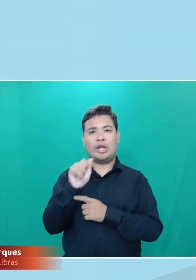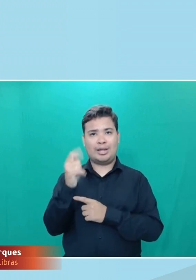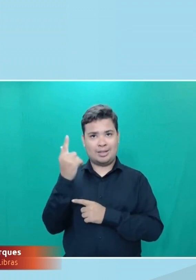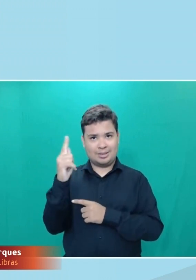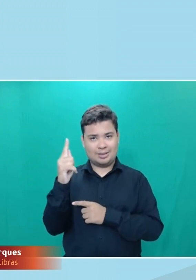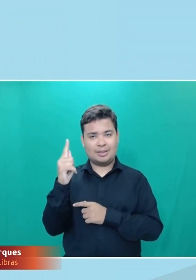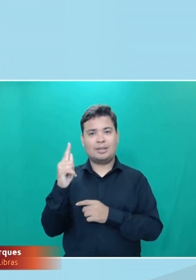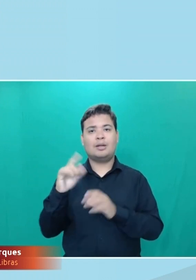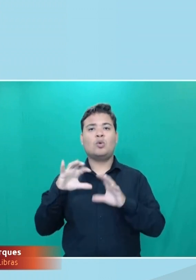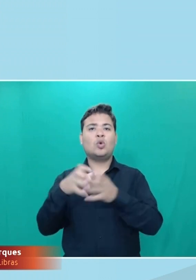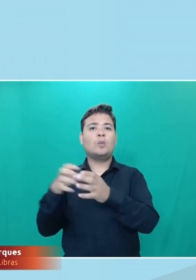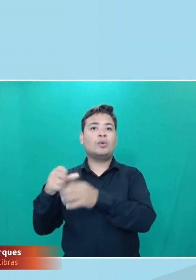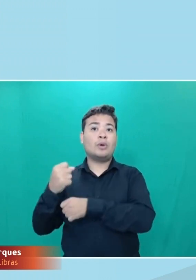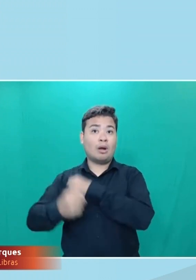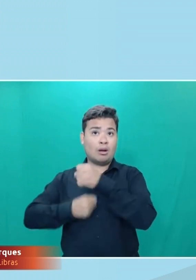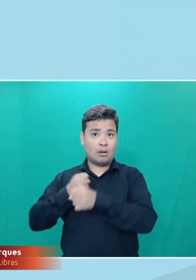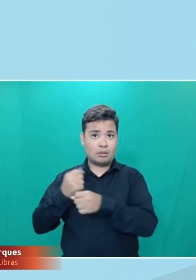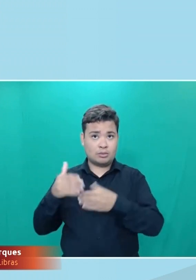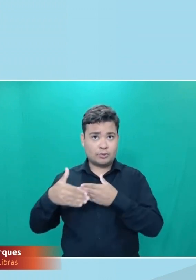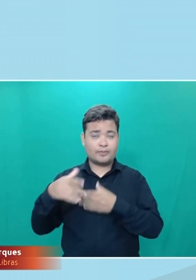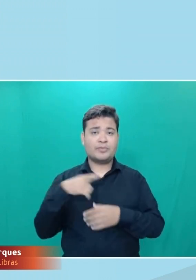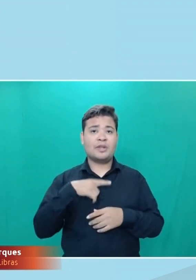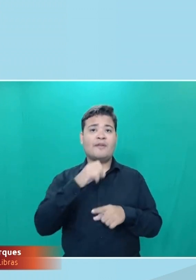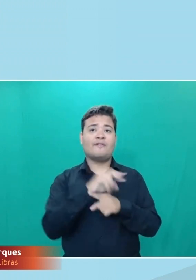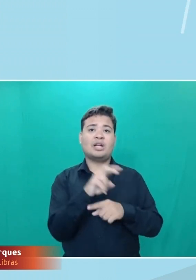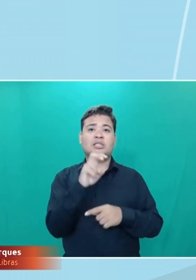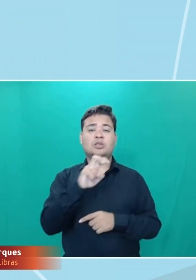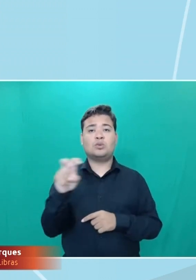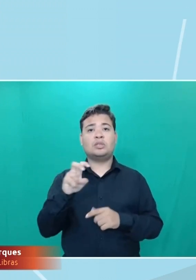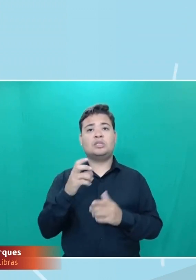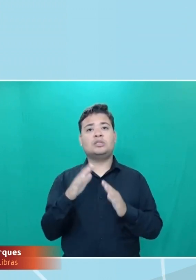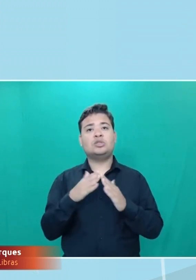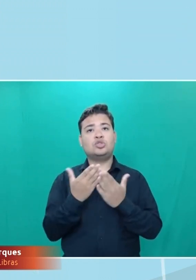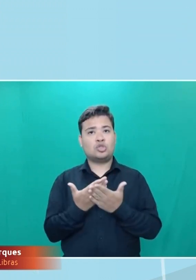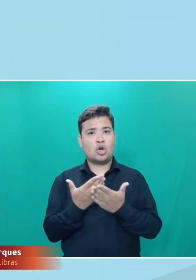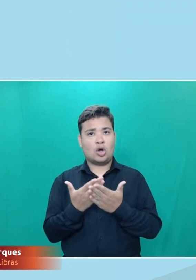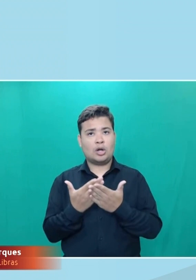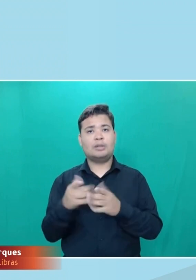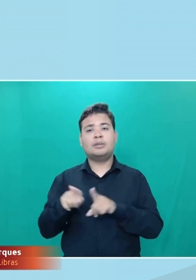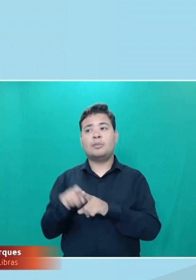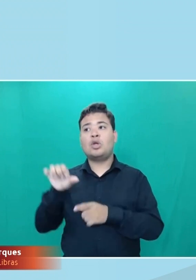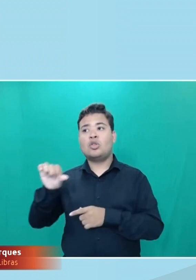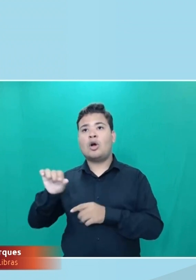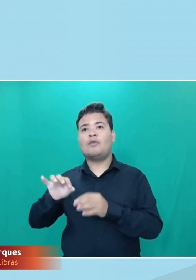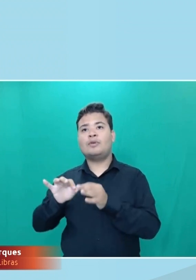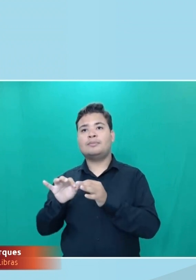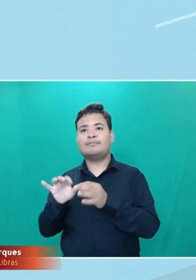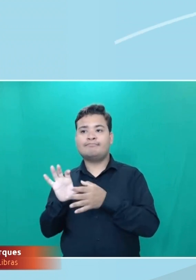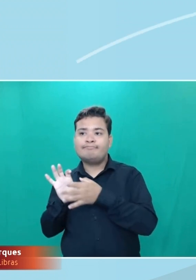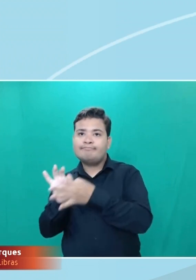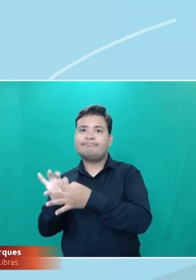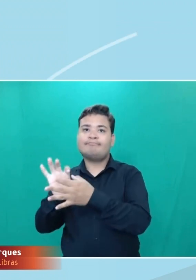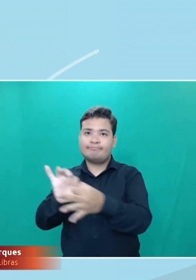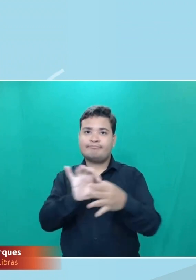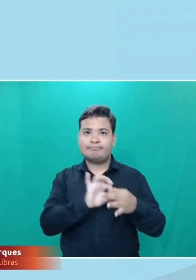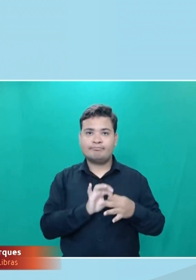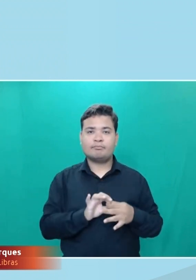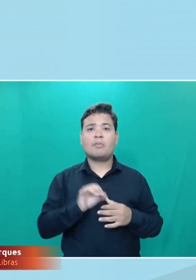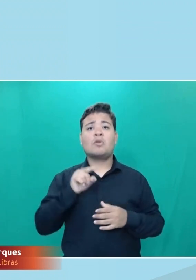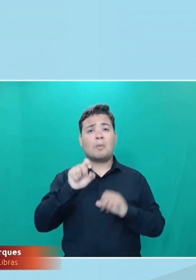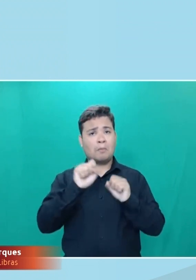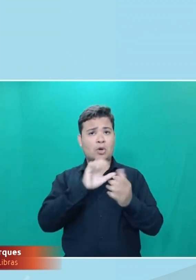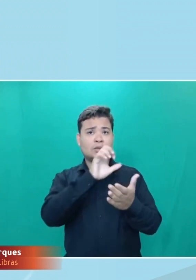vem. Existem vagas em 55 escolas e 9 extensões. Os interessados podem realizar a matrícula pelo